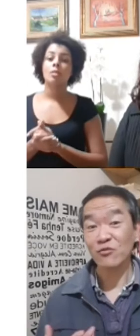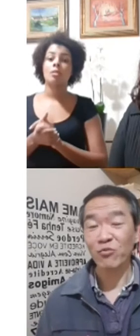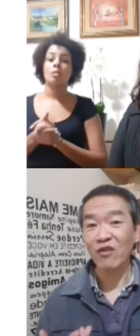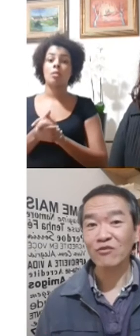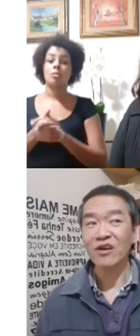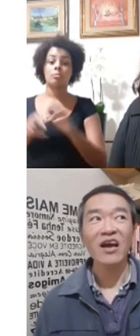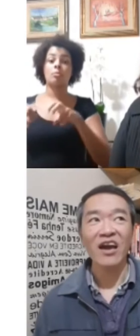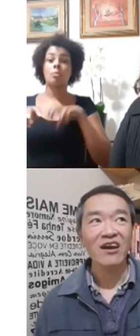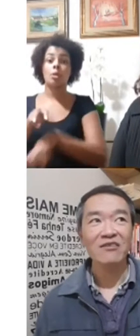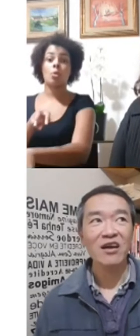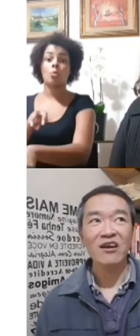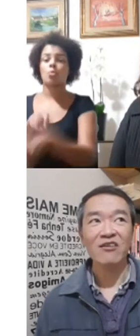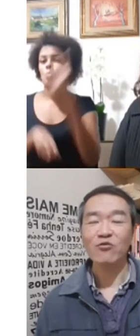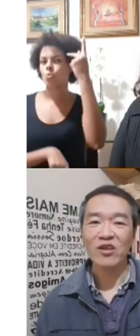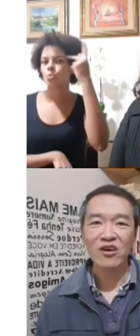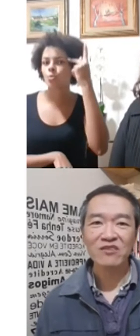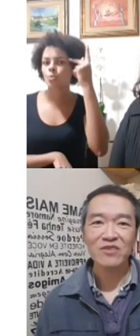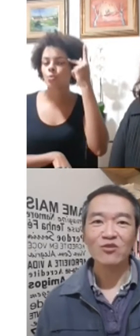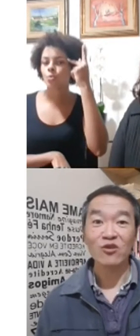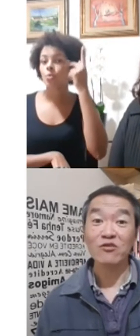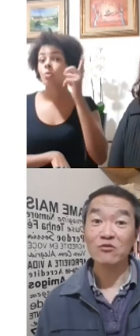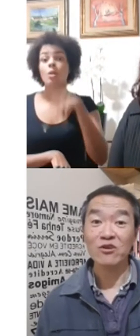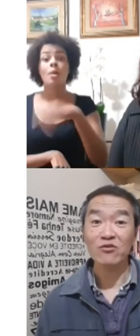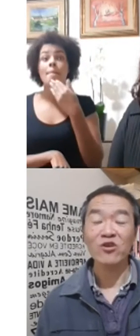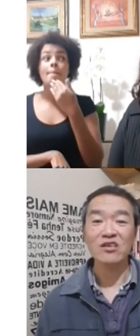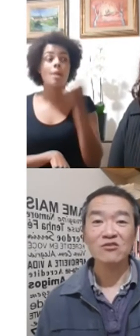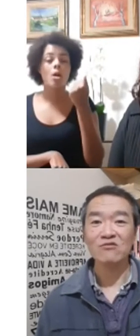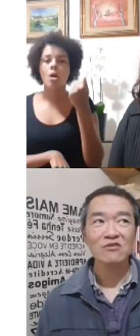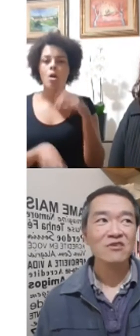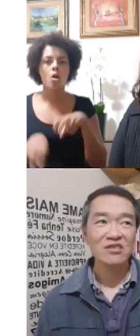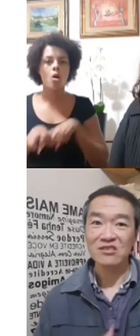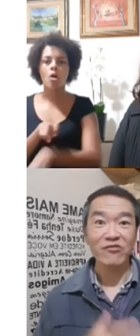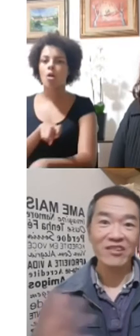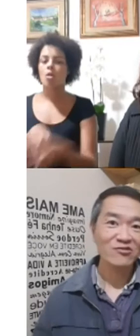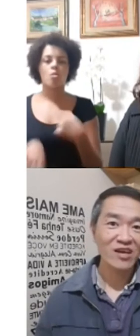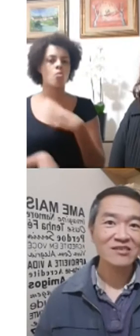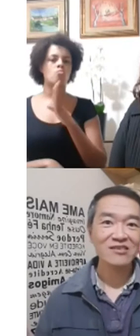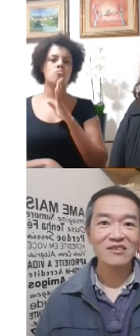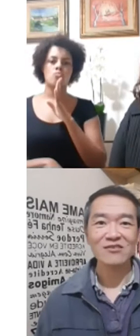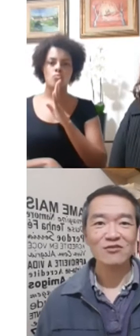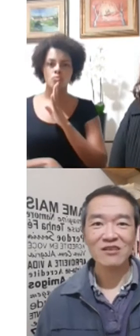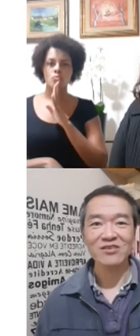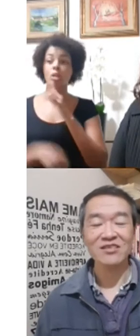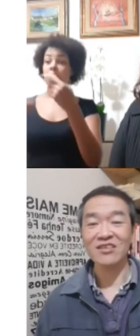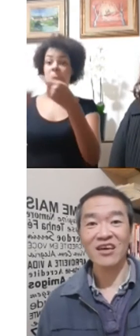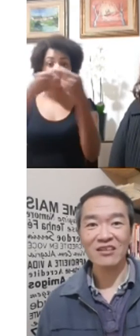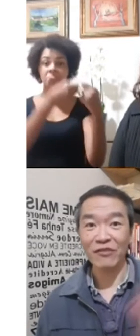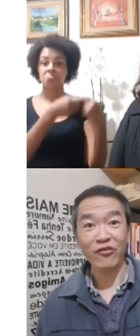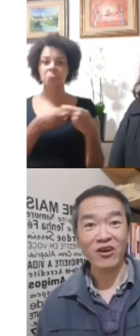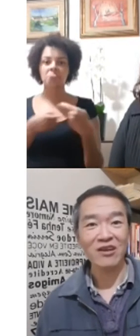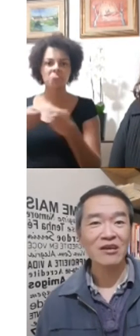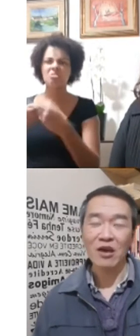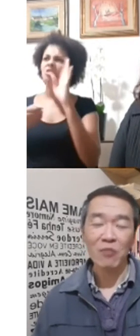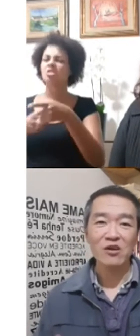metrô de São Paulo é o melhor metrô que eu conheço. E das várias cidades que eu já visitei